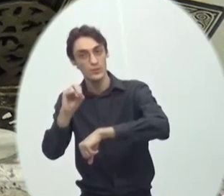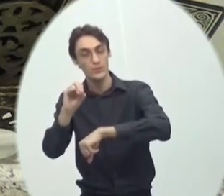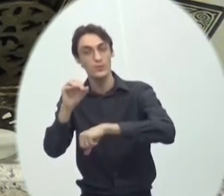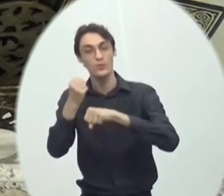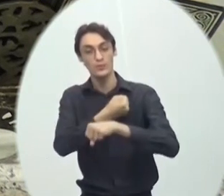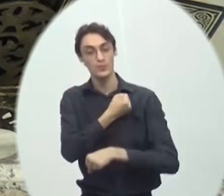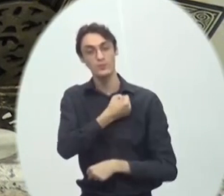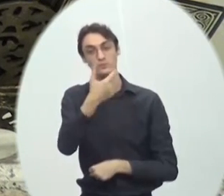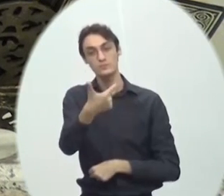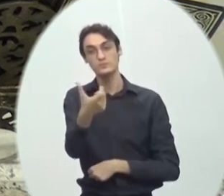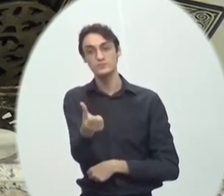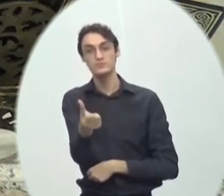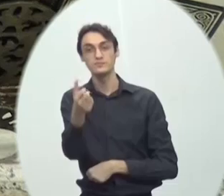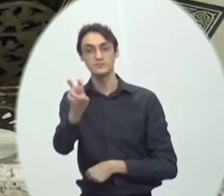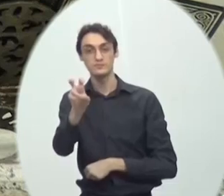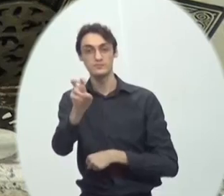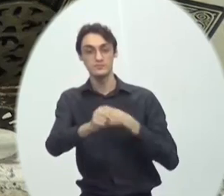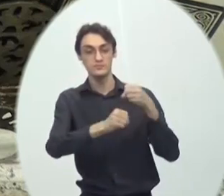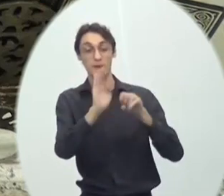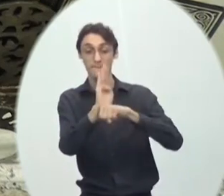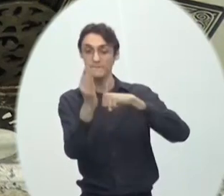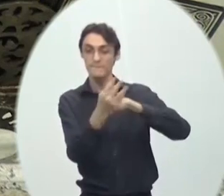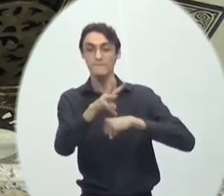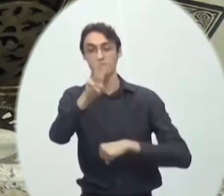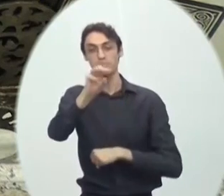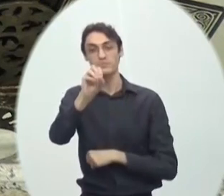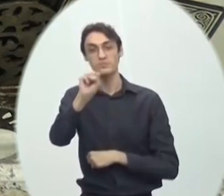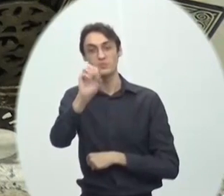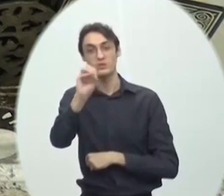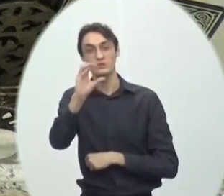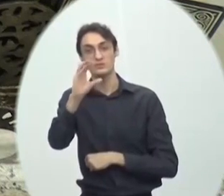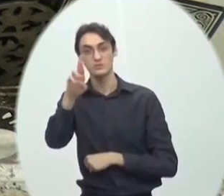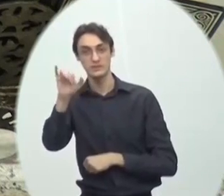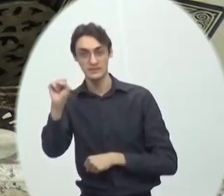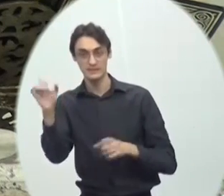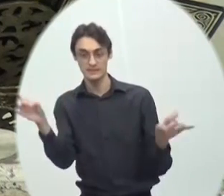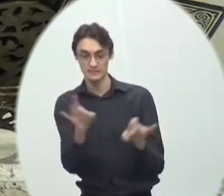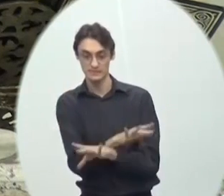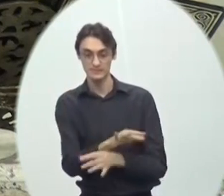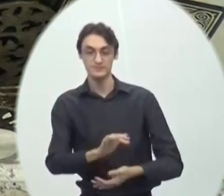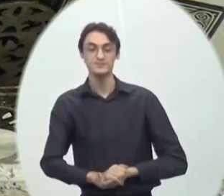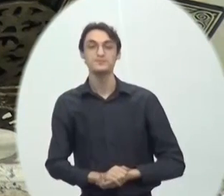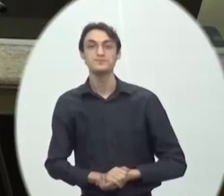número 265, bairro Vosocris. Seria isso, senhor presidente.